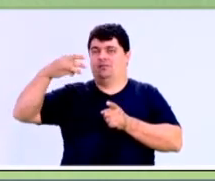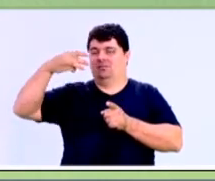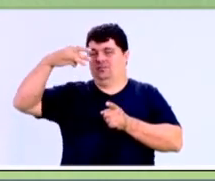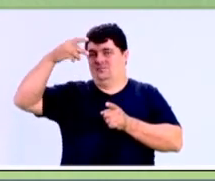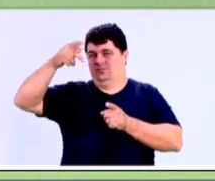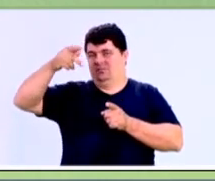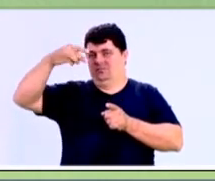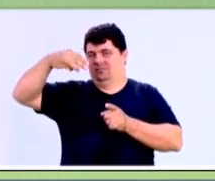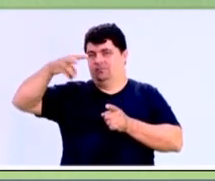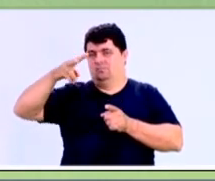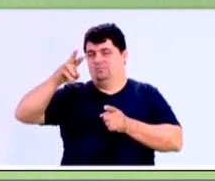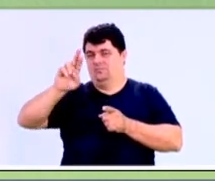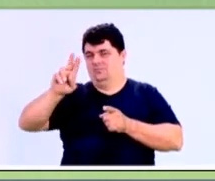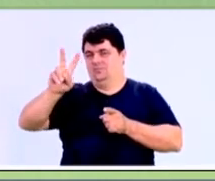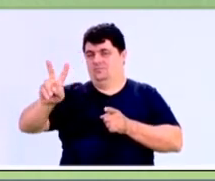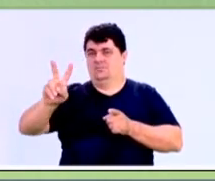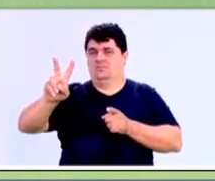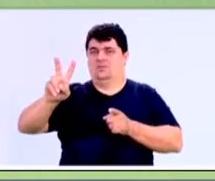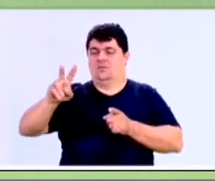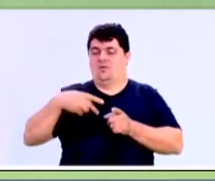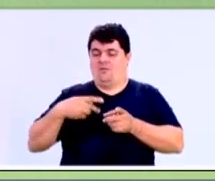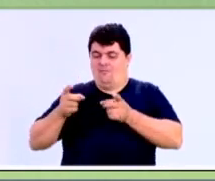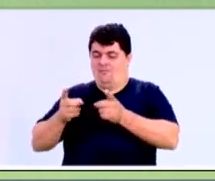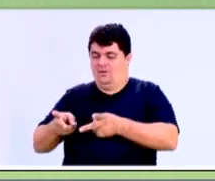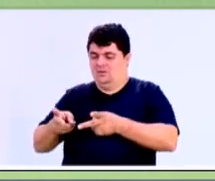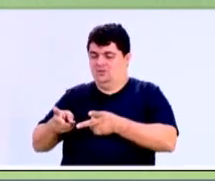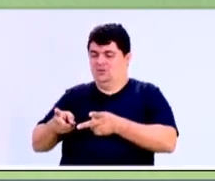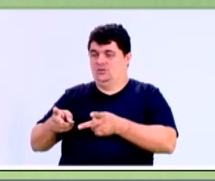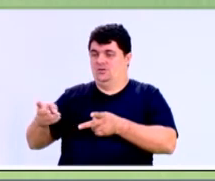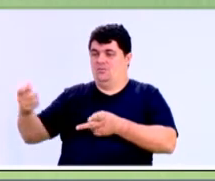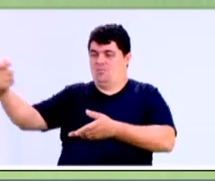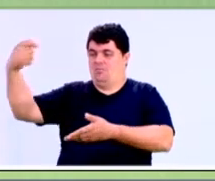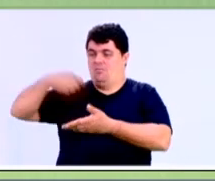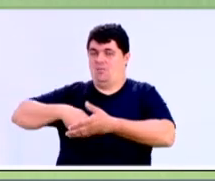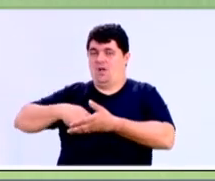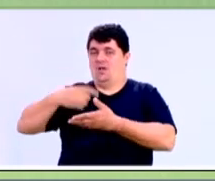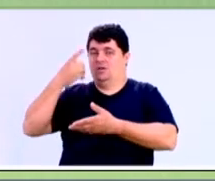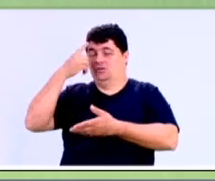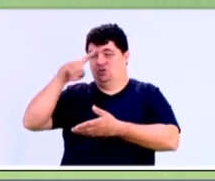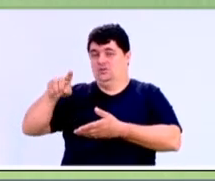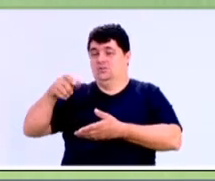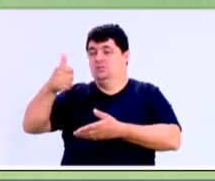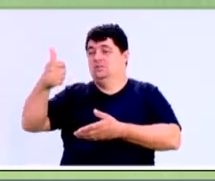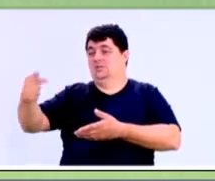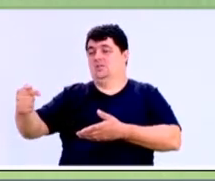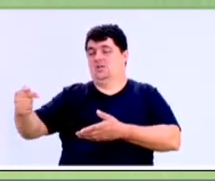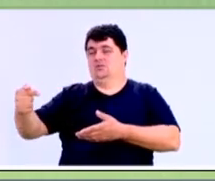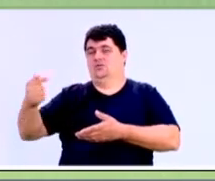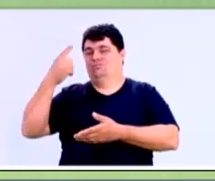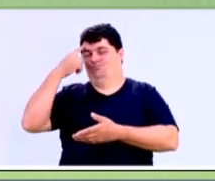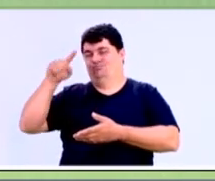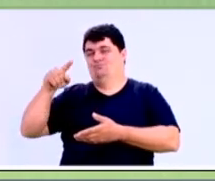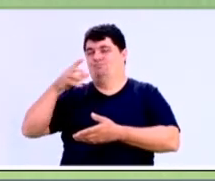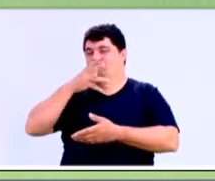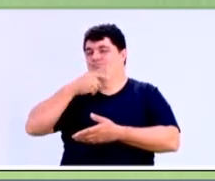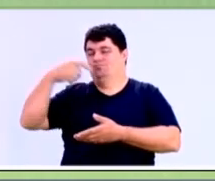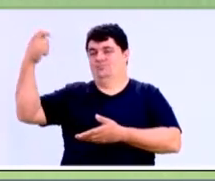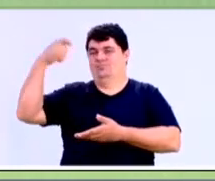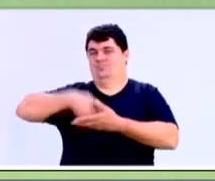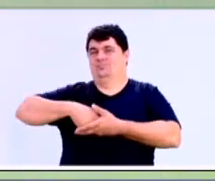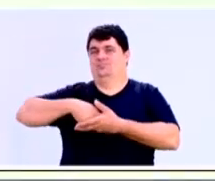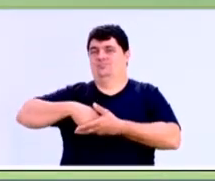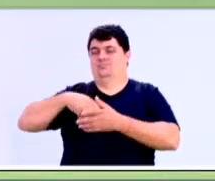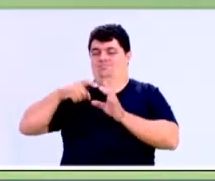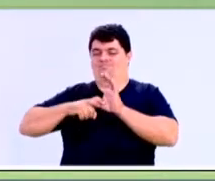Prazo médio de recebimento de venda. Vendi aqui, recebi aqui, tenho 17 dias. Então aqui eu tenho informação interessante, que é o que? A soma desses